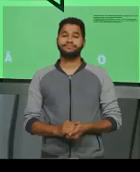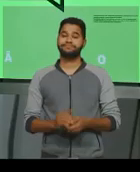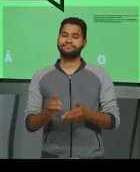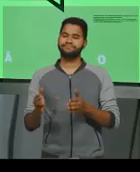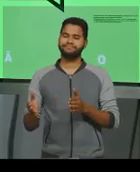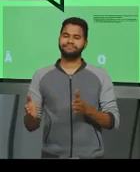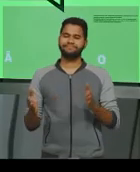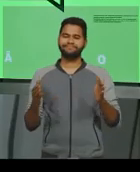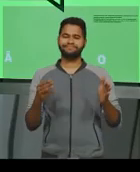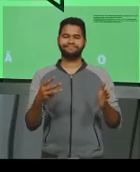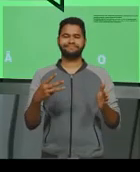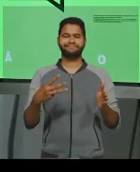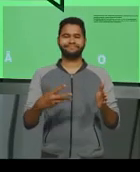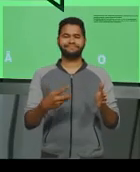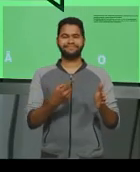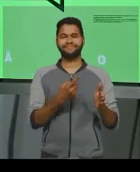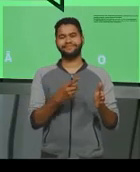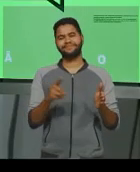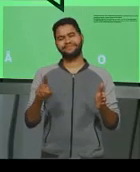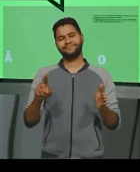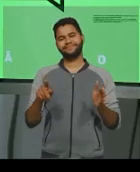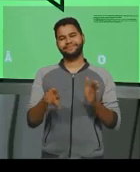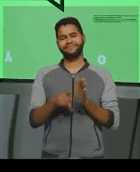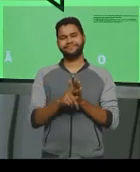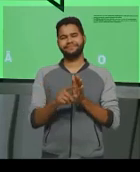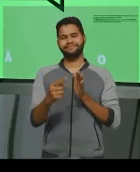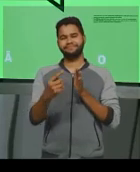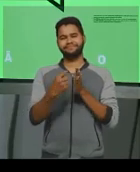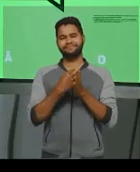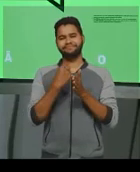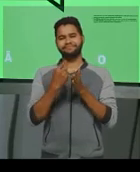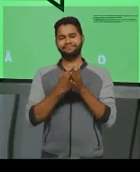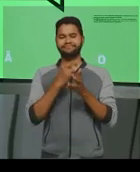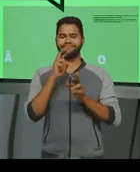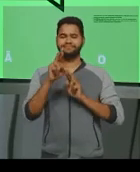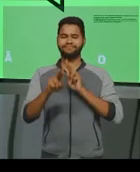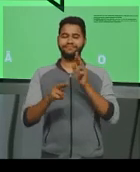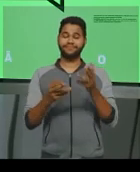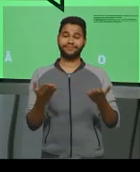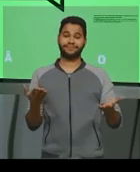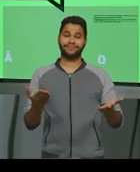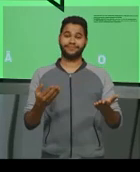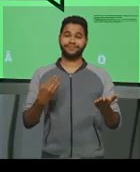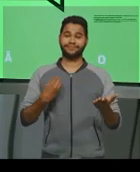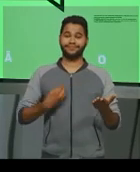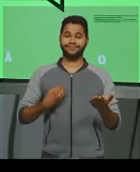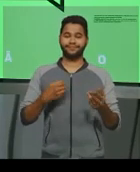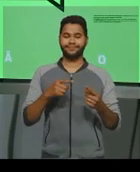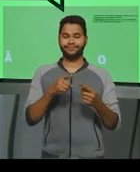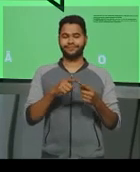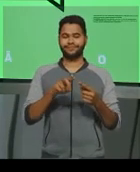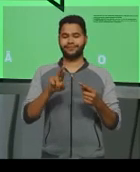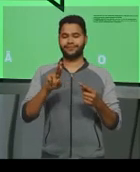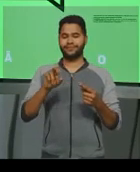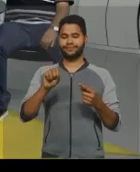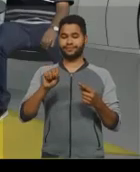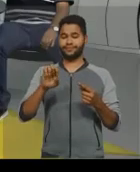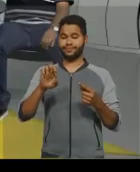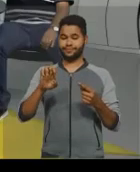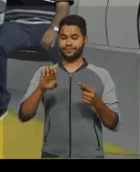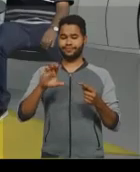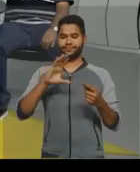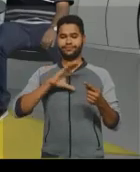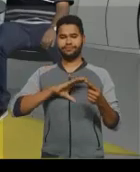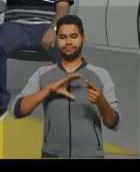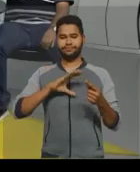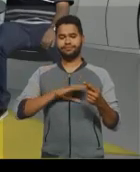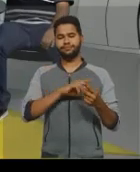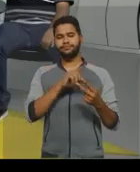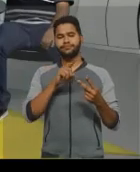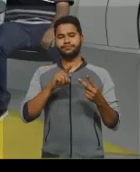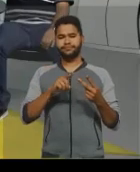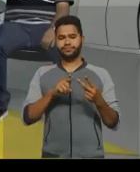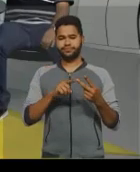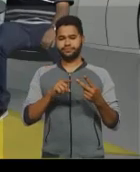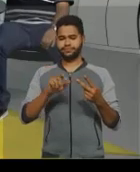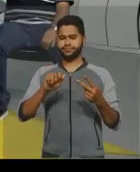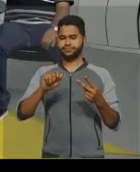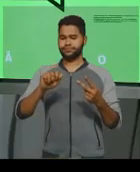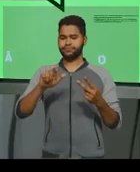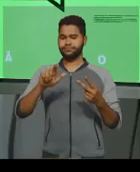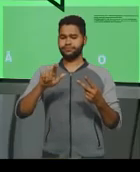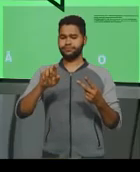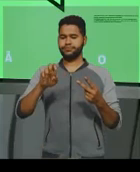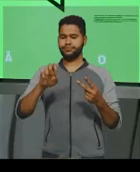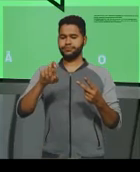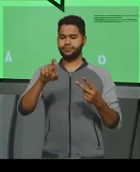Estamos de volta ao terceiro e último bloco do Tira Dúvidas de hoje, com a presença da professora Rose Mello, de Língua Portuguesa, e do professor